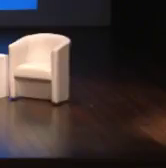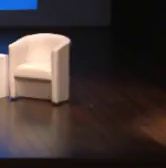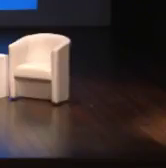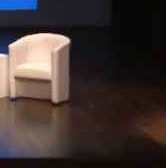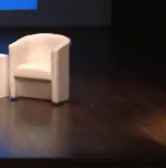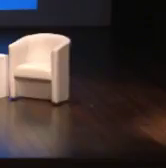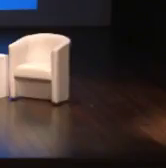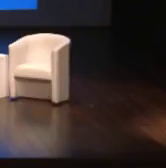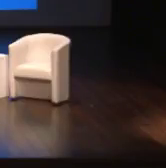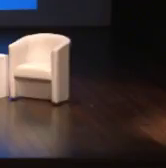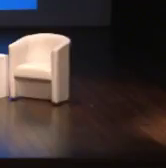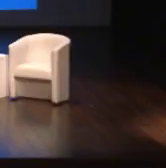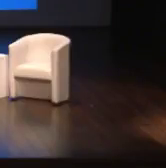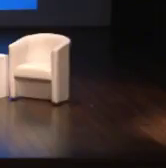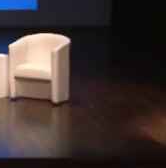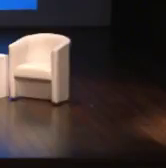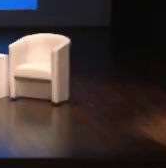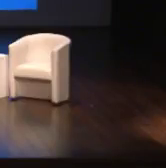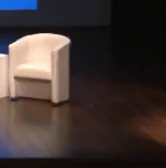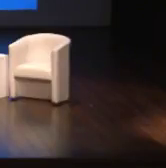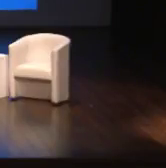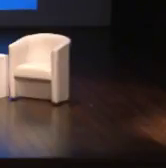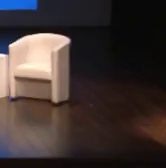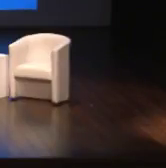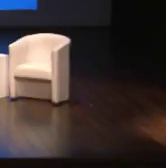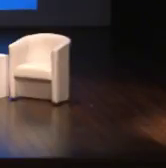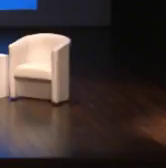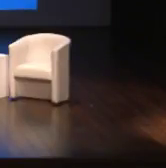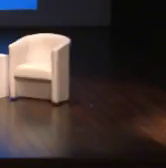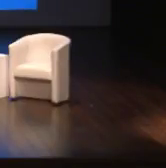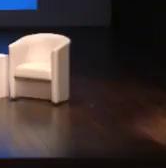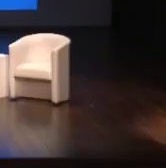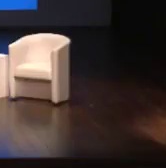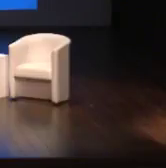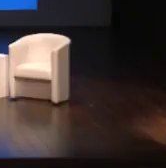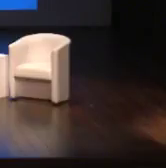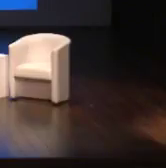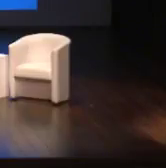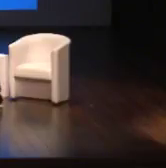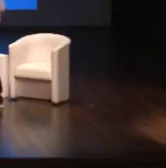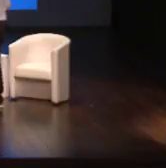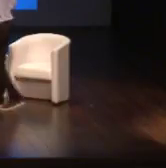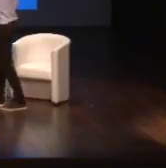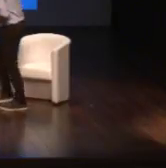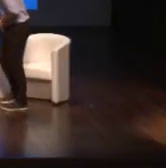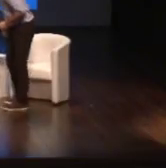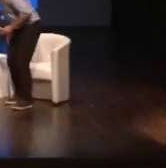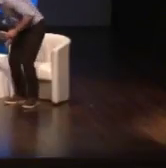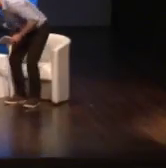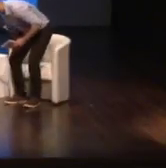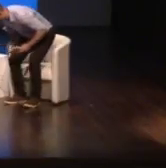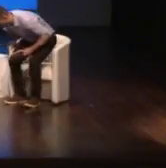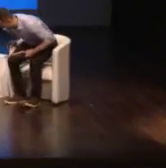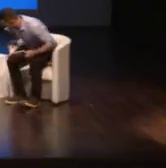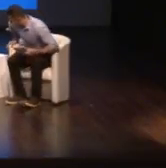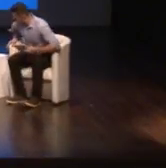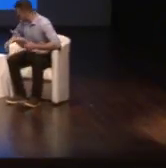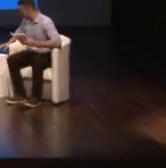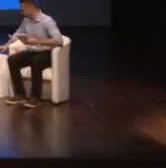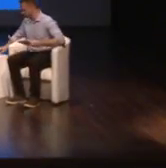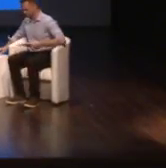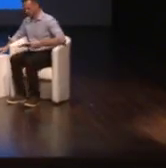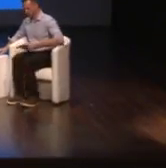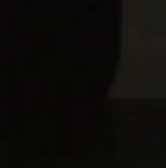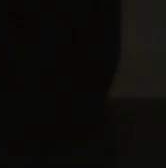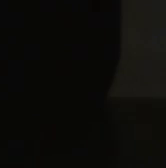E eu também convido os jovens para participarem deste painel. São eles Eric Gonçalves, Pedro